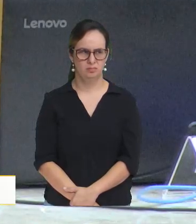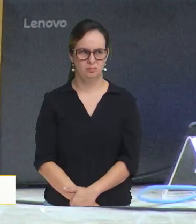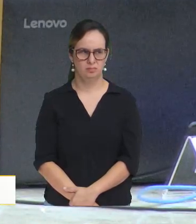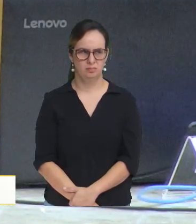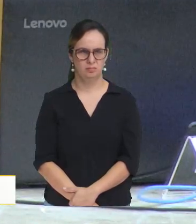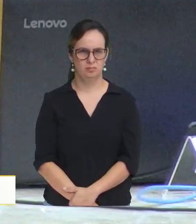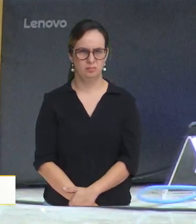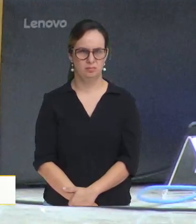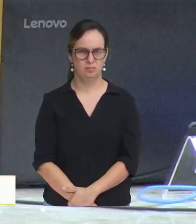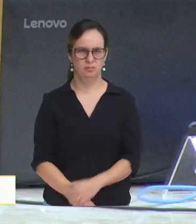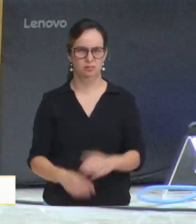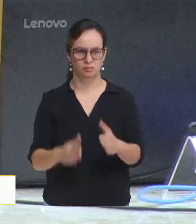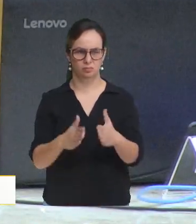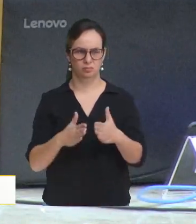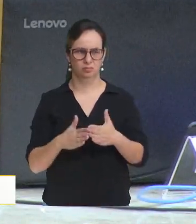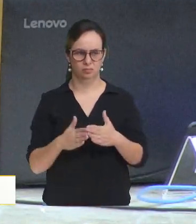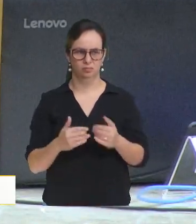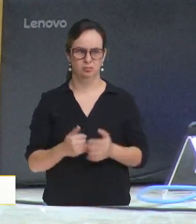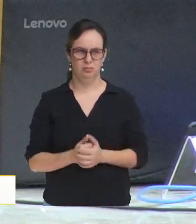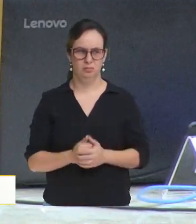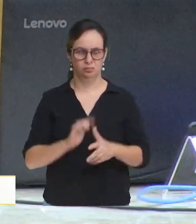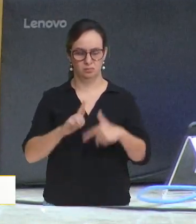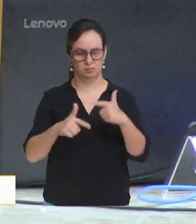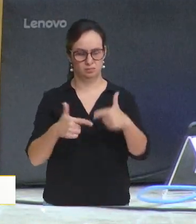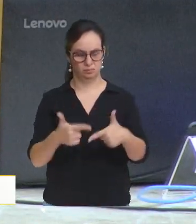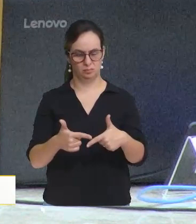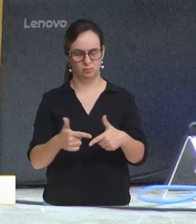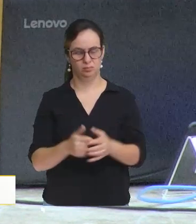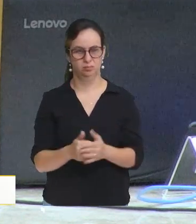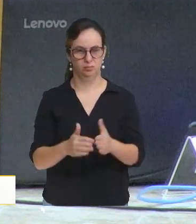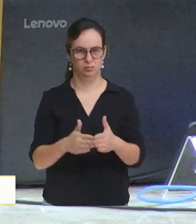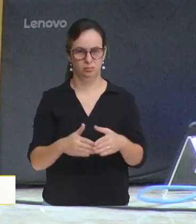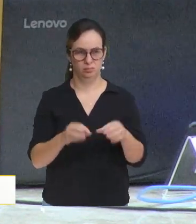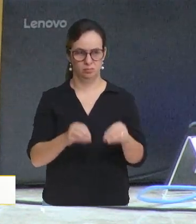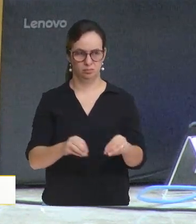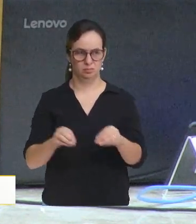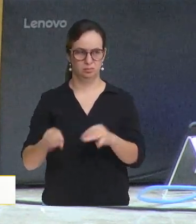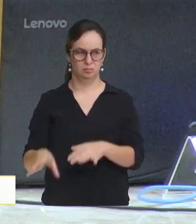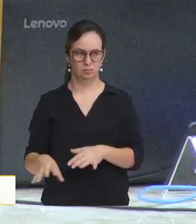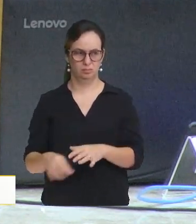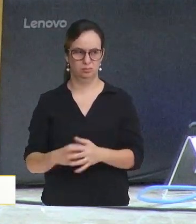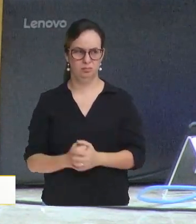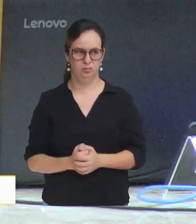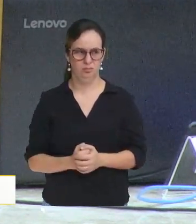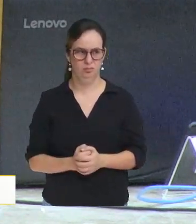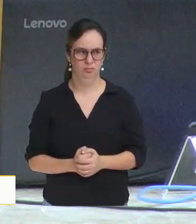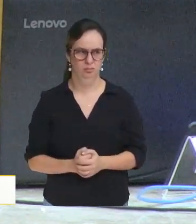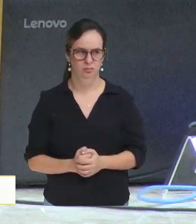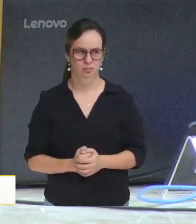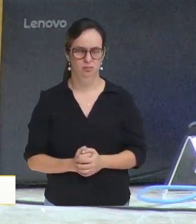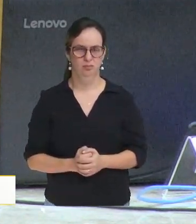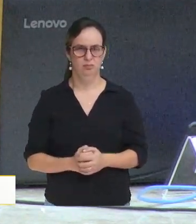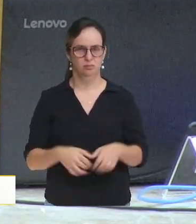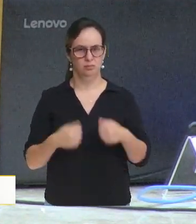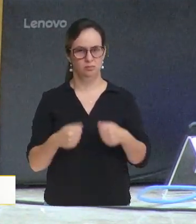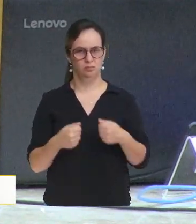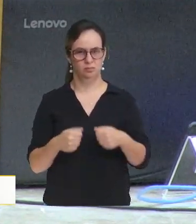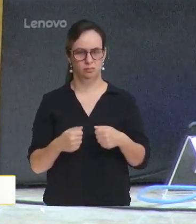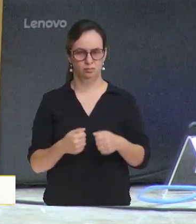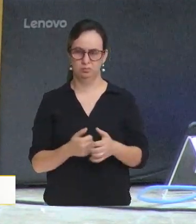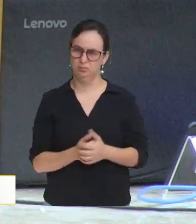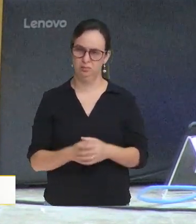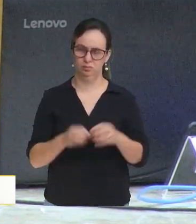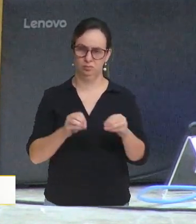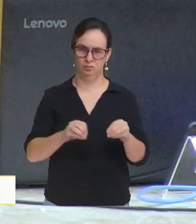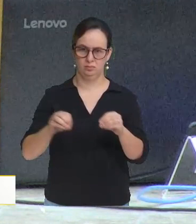pedido, depois do pedido do vereador, deveria colocar em discussão sim ou não para voltar a ter discussão. Se